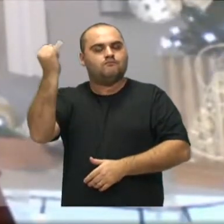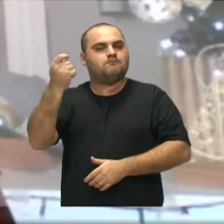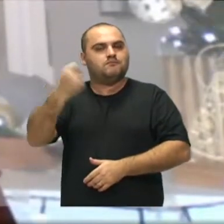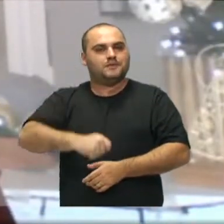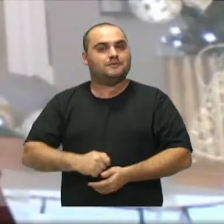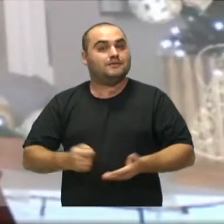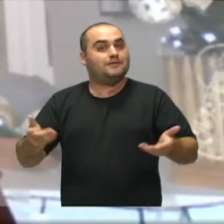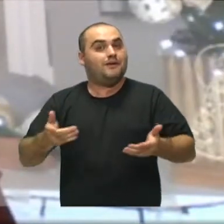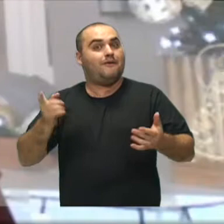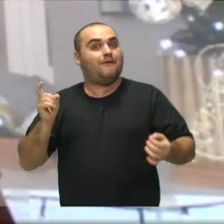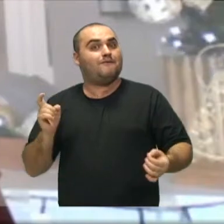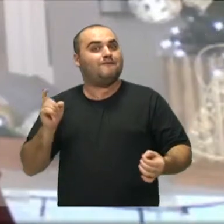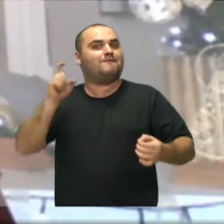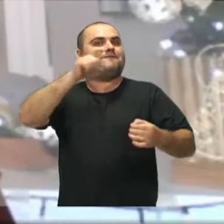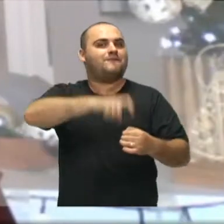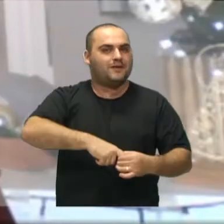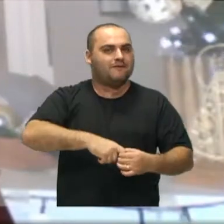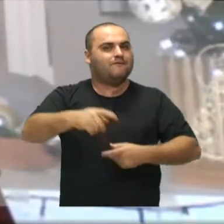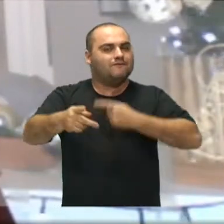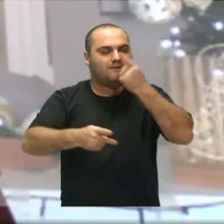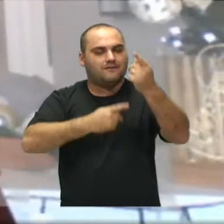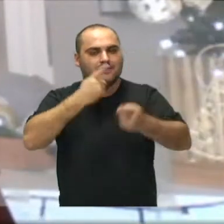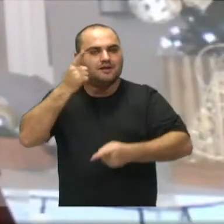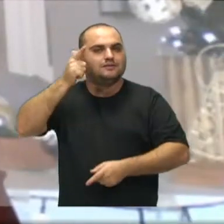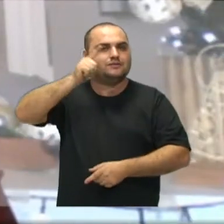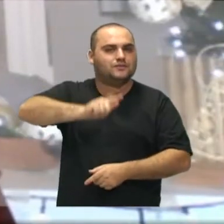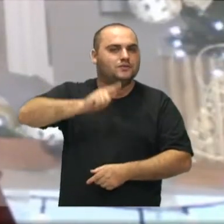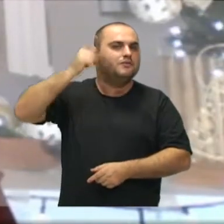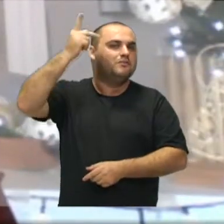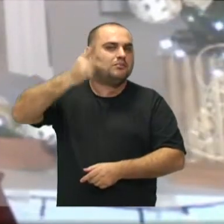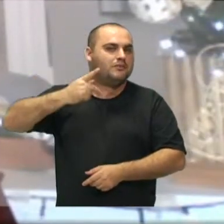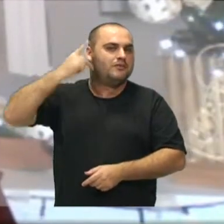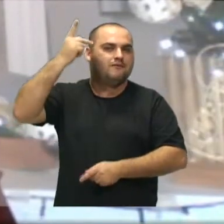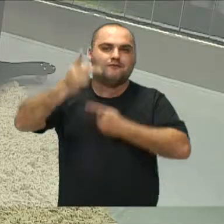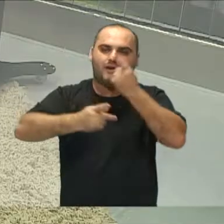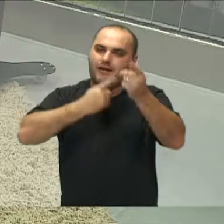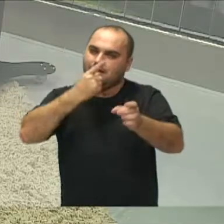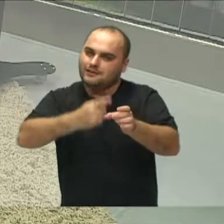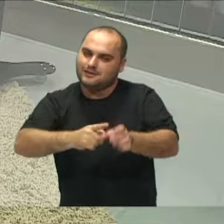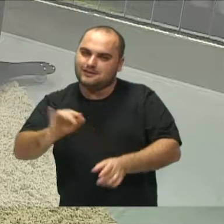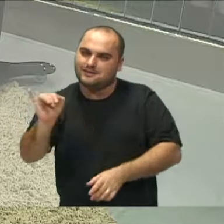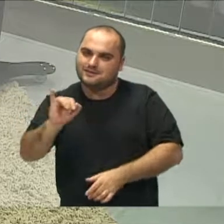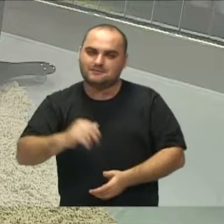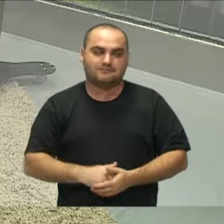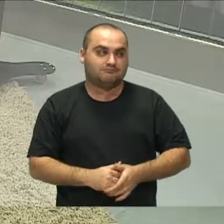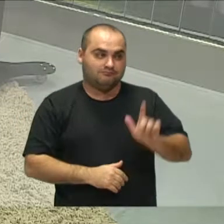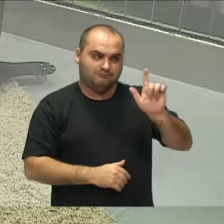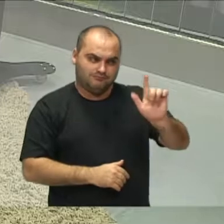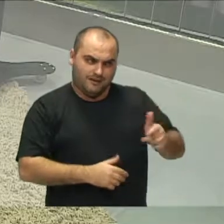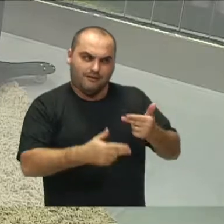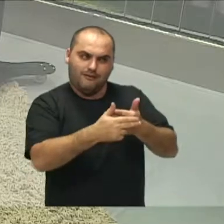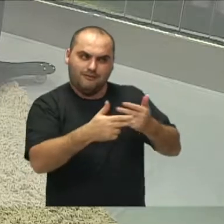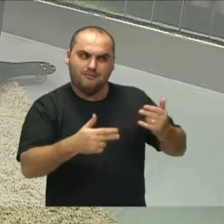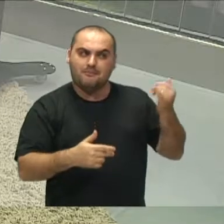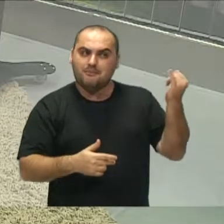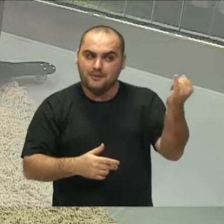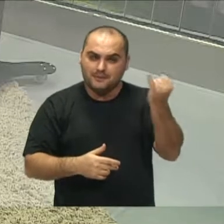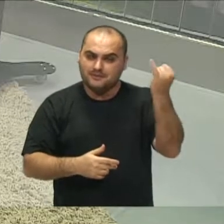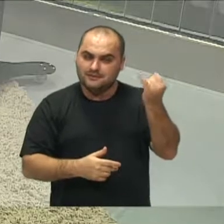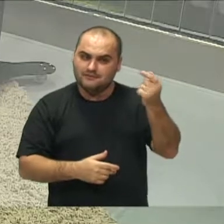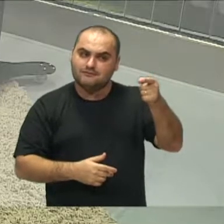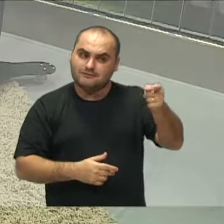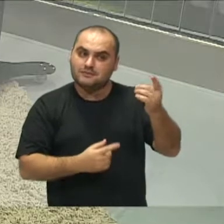estou voltando para a gente falar novamente de política, falar da nossa Itajaí. É algo bem importante, já que você